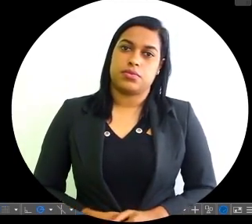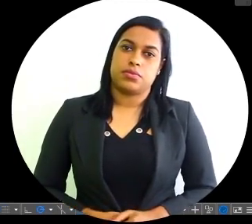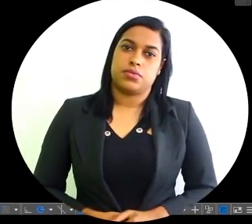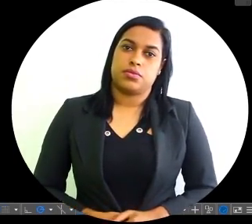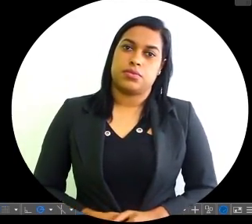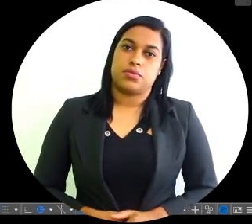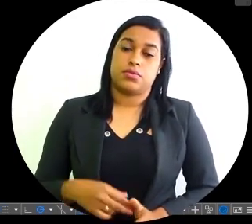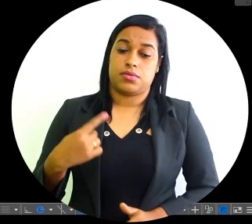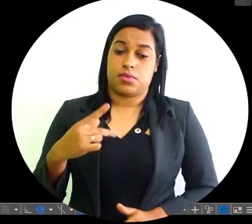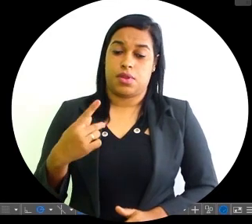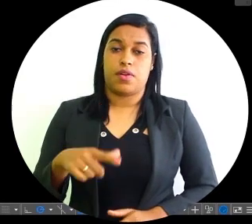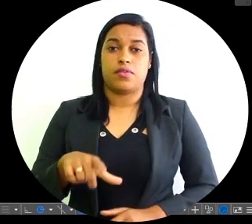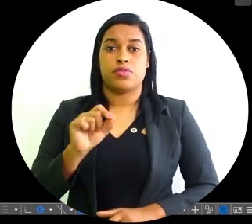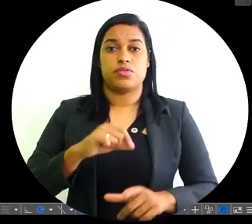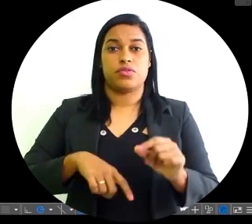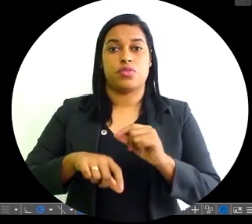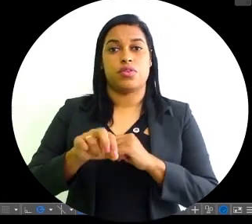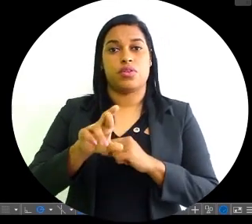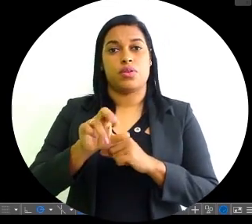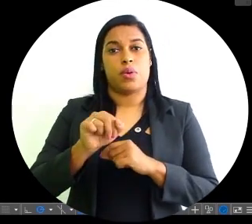Nesse caso eu vou escolher aqui o raio,